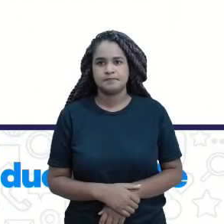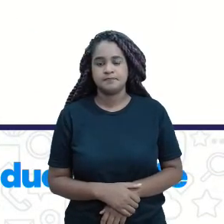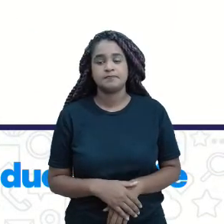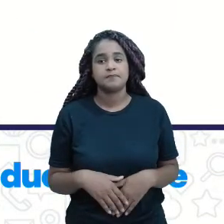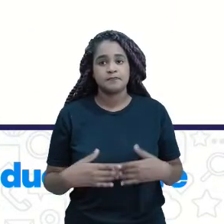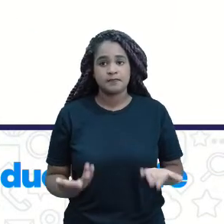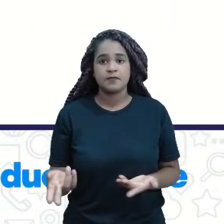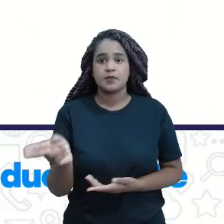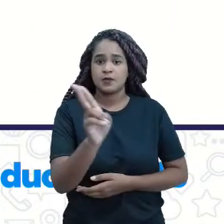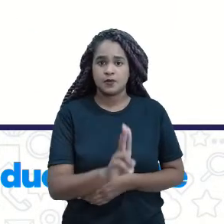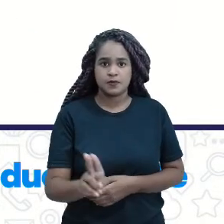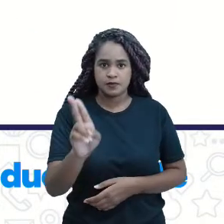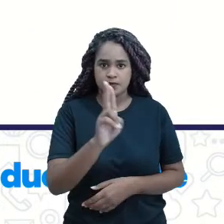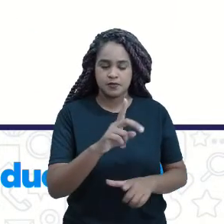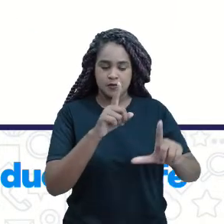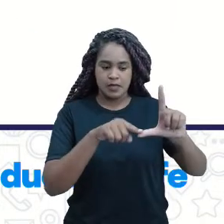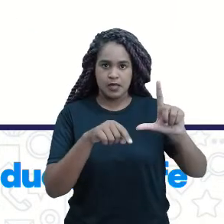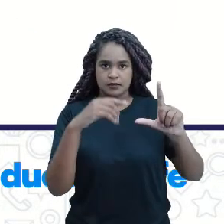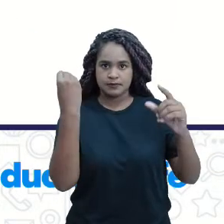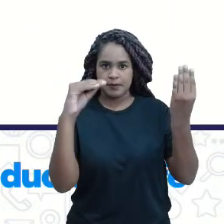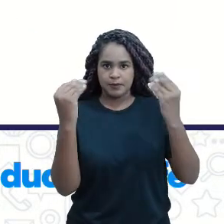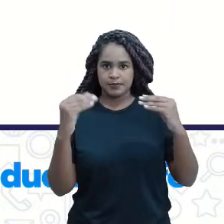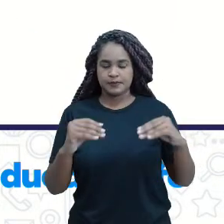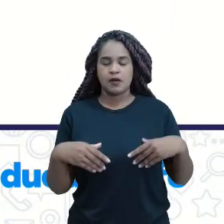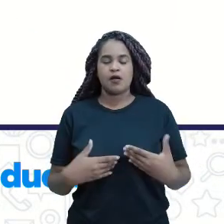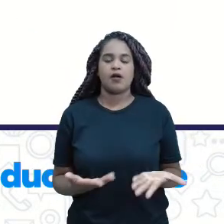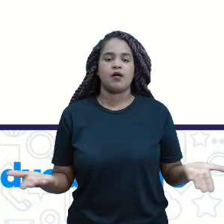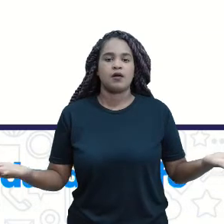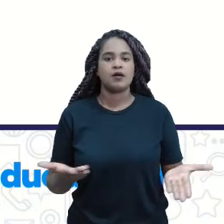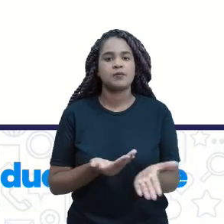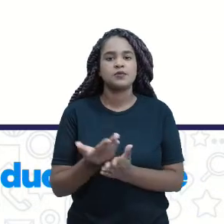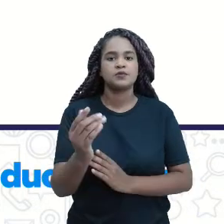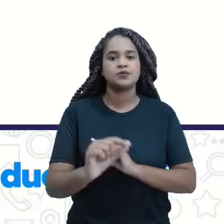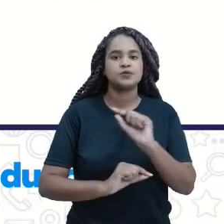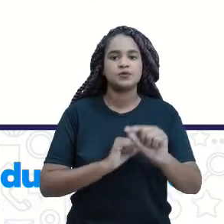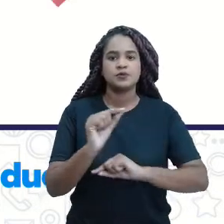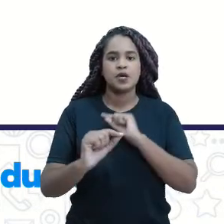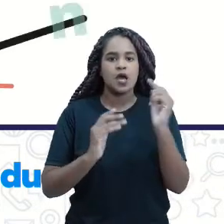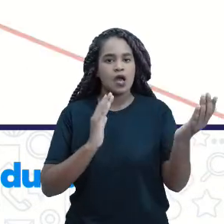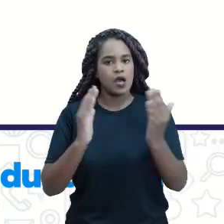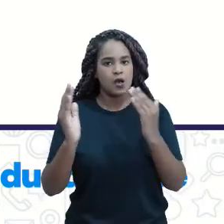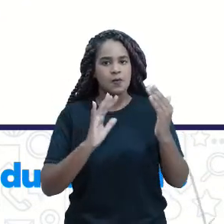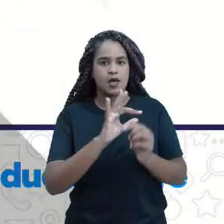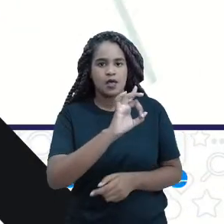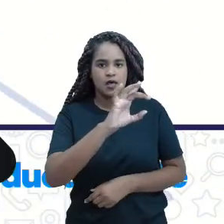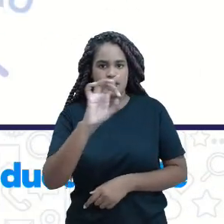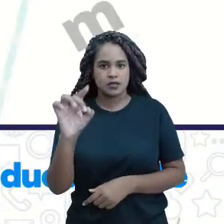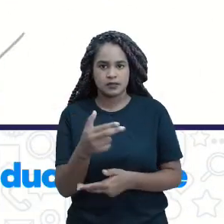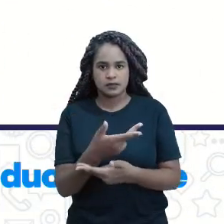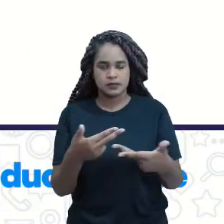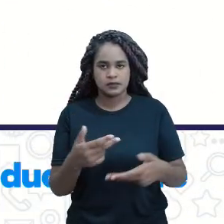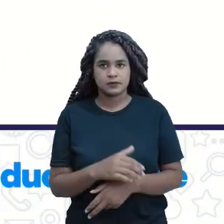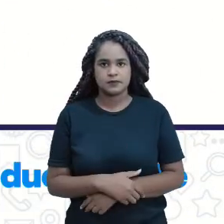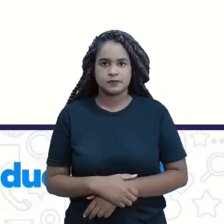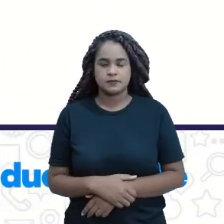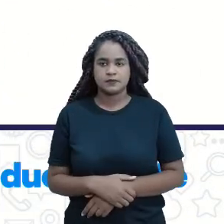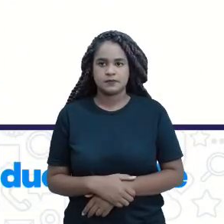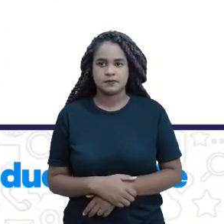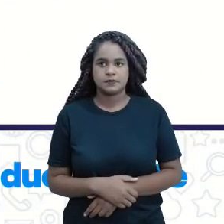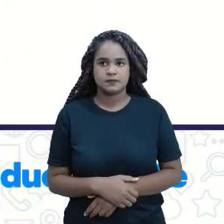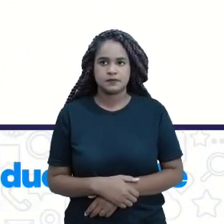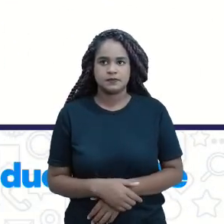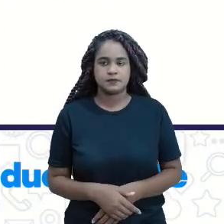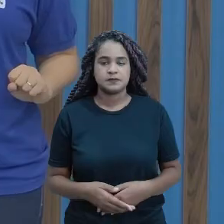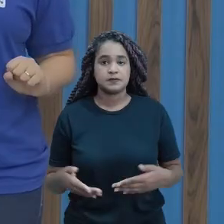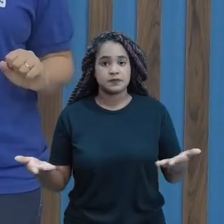dessas nomenclaturas que a gente colocou aqui, a gente vai começar a fazer a relação entre todos esses elementos, né? Deixa